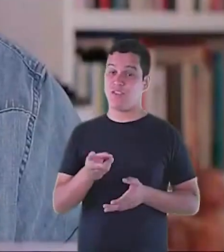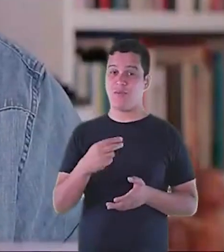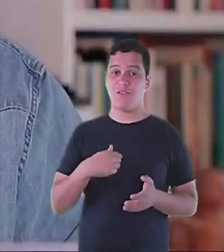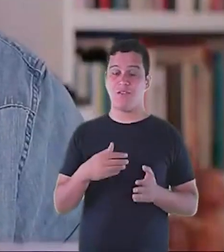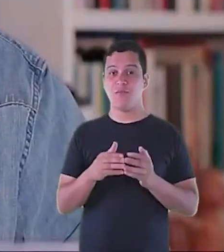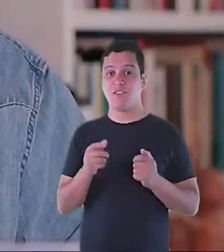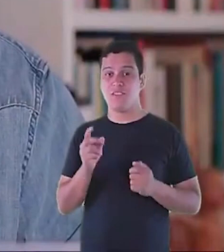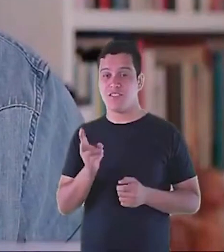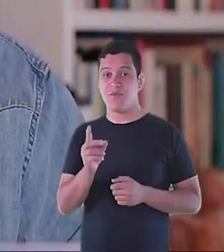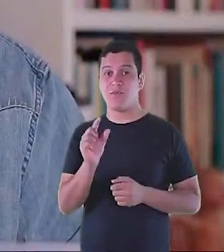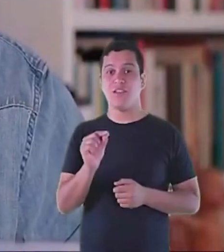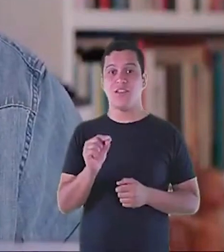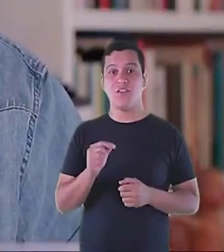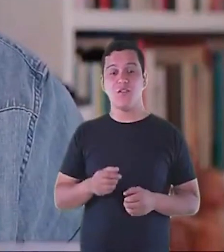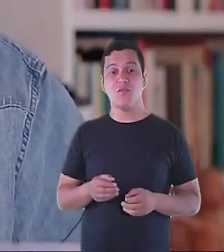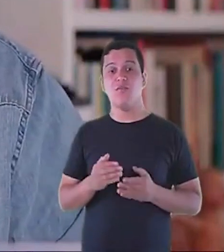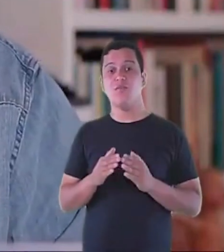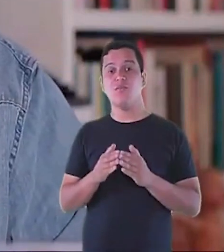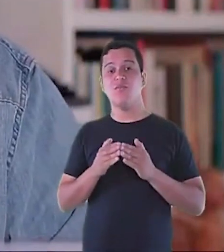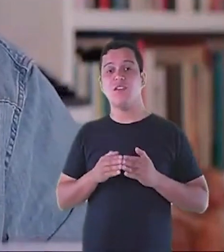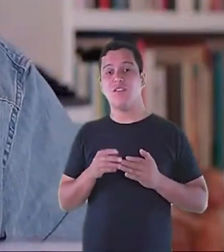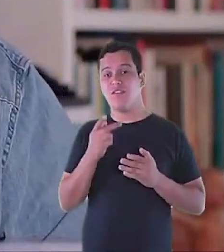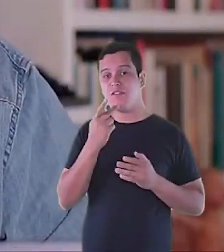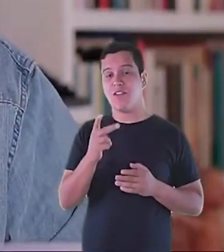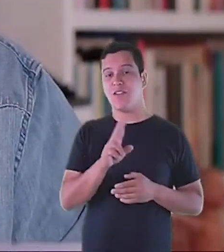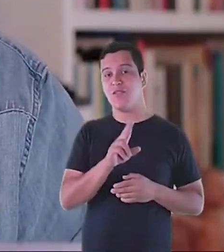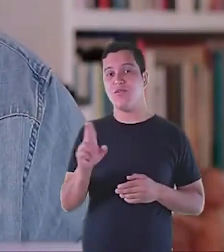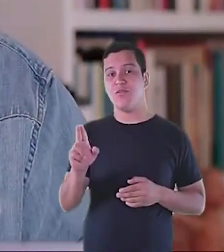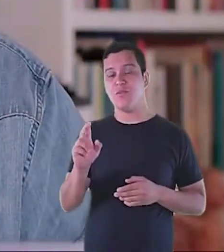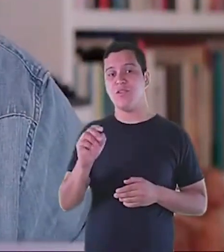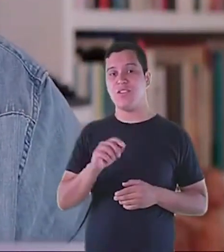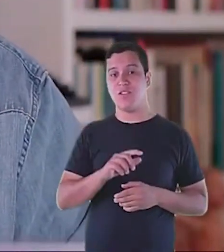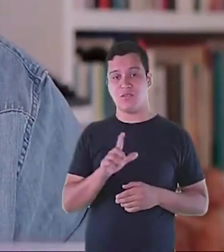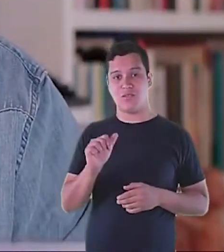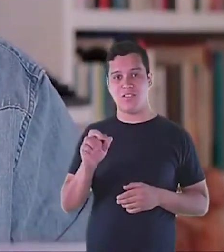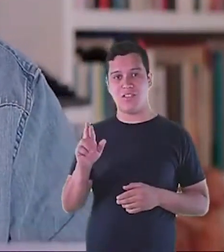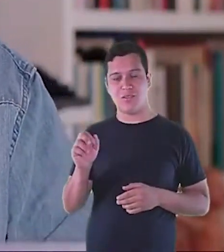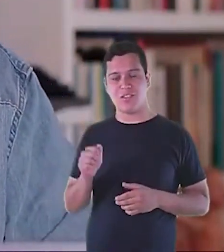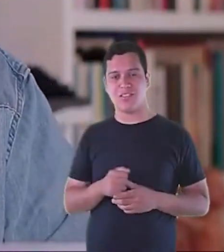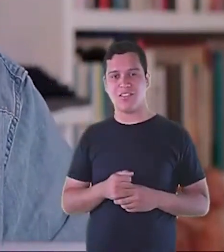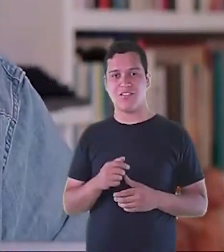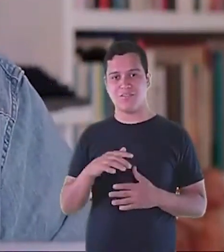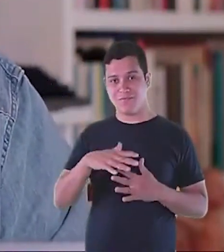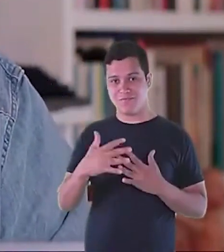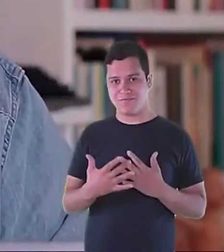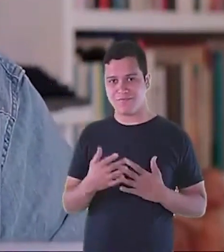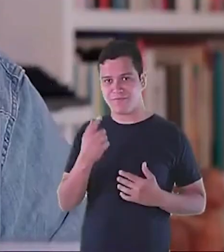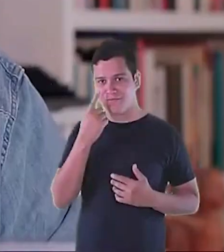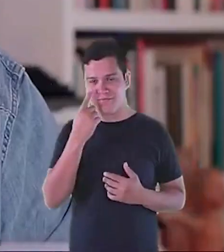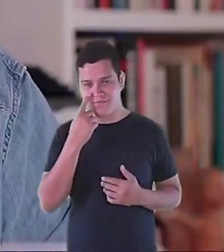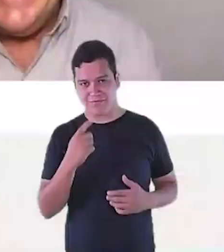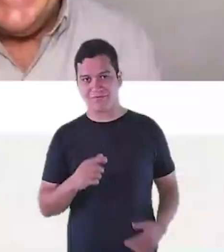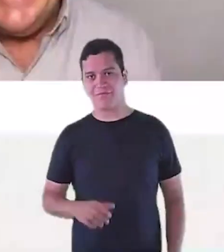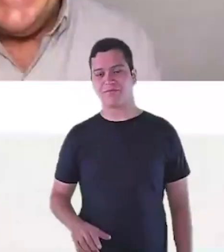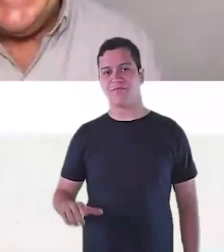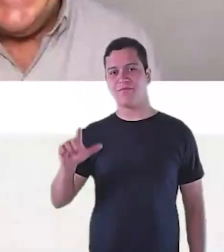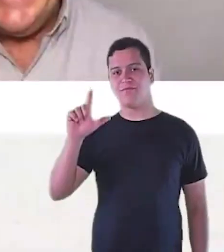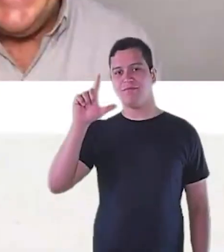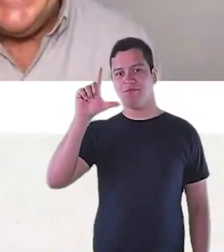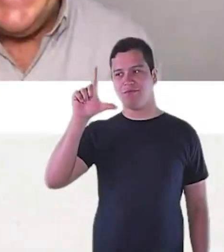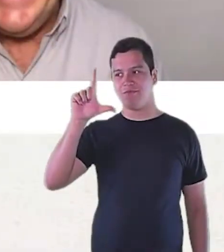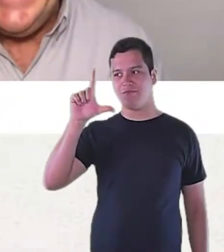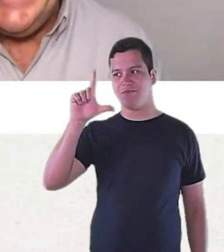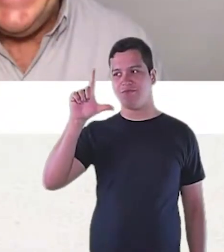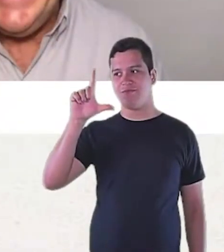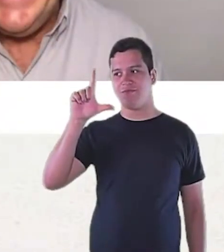Sérgio, por favor, fale o nome do Laurentino Gomes em Libras. O intérprete de Libras Sérgio